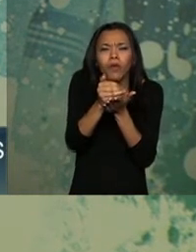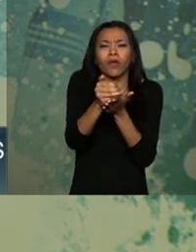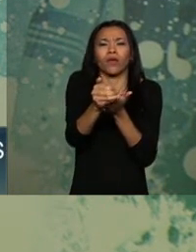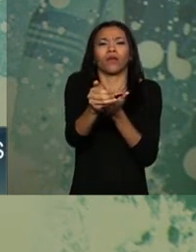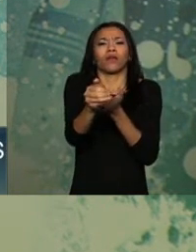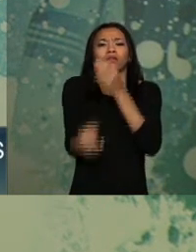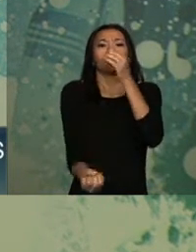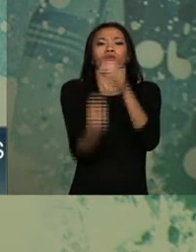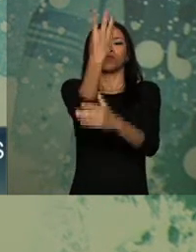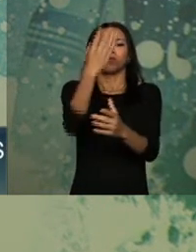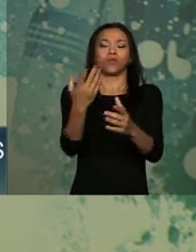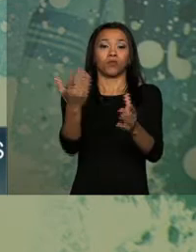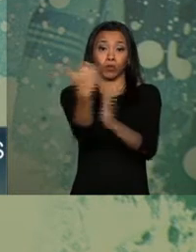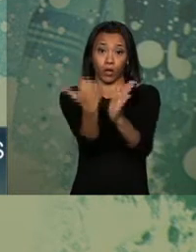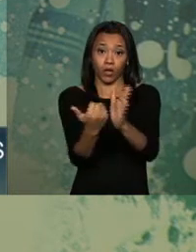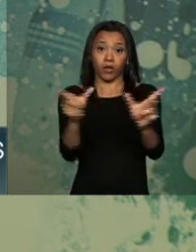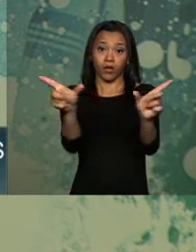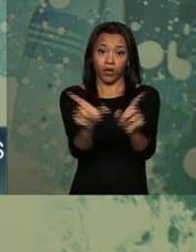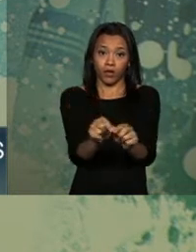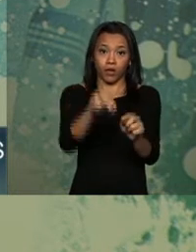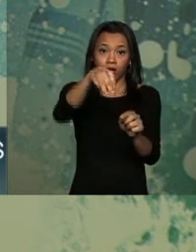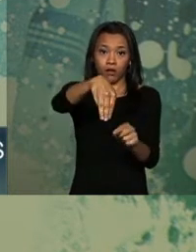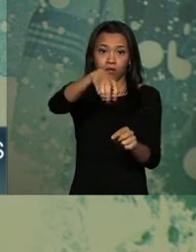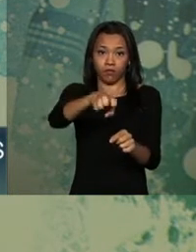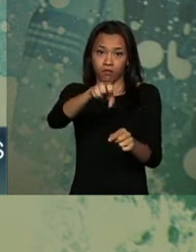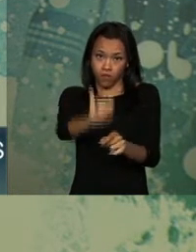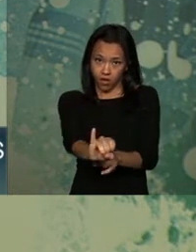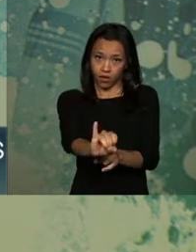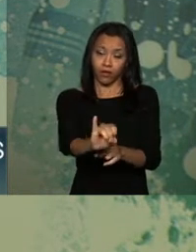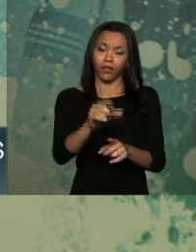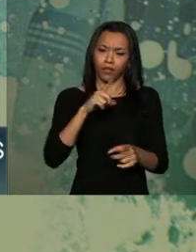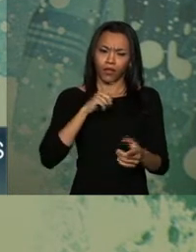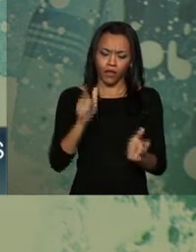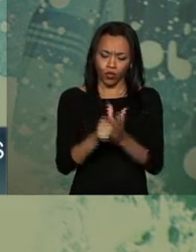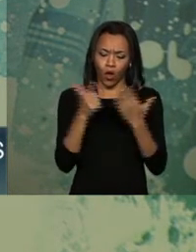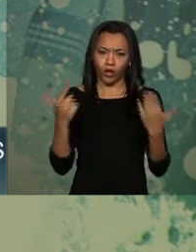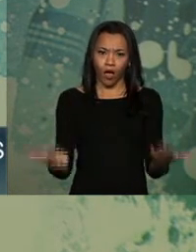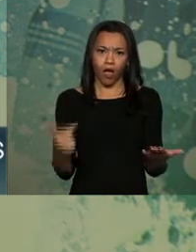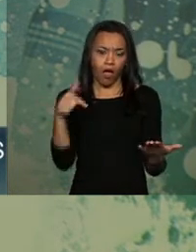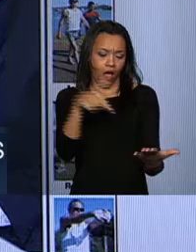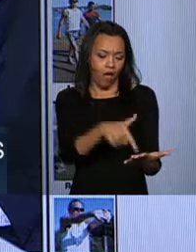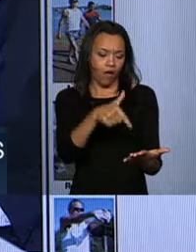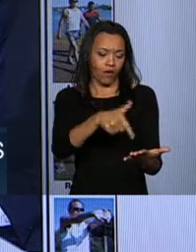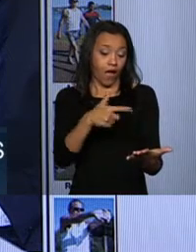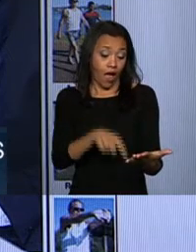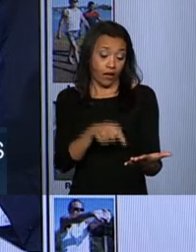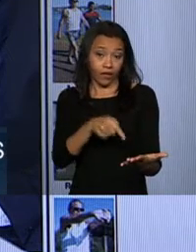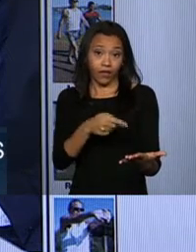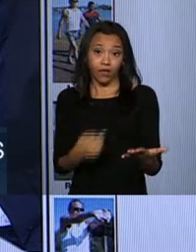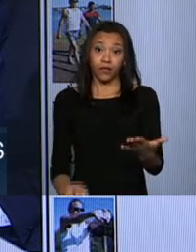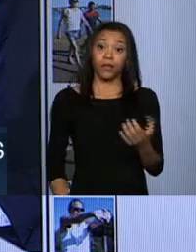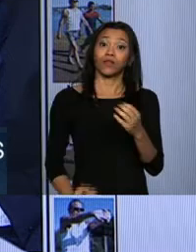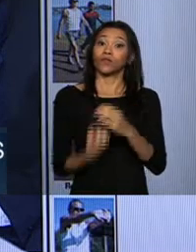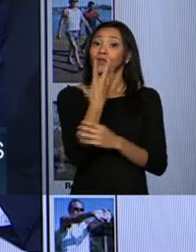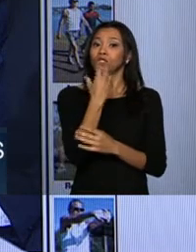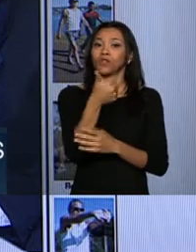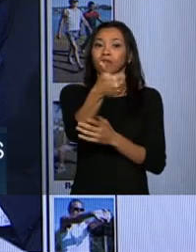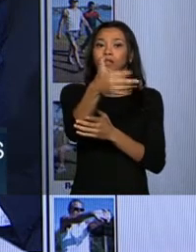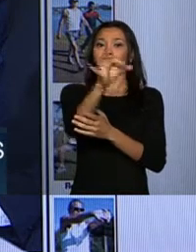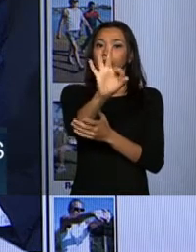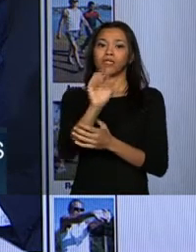MEI. Aqui tem até uma notícia de jornal, aqui estão nascendo 10 milhões